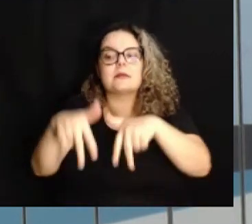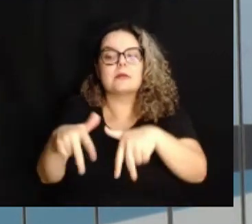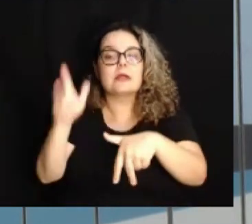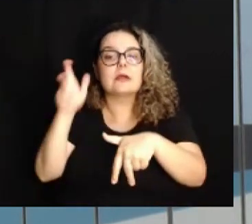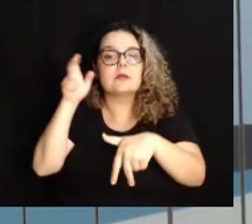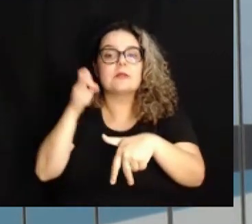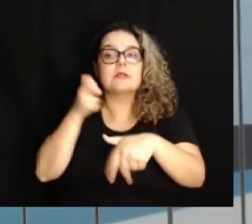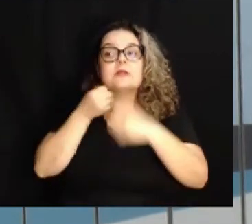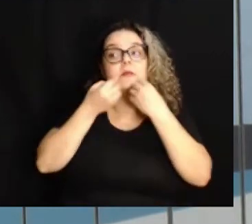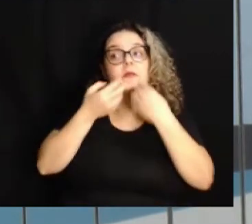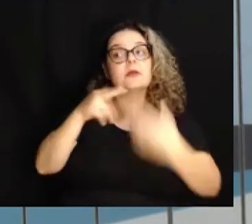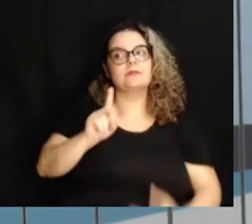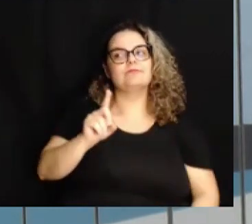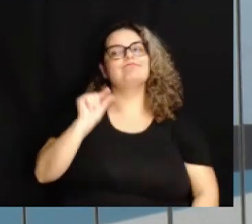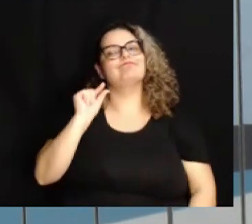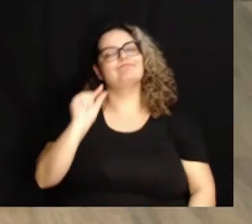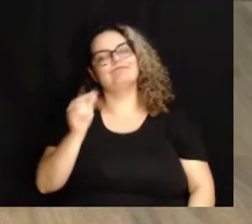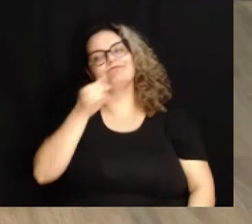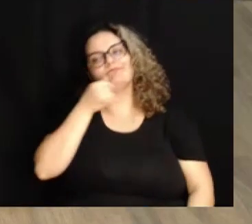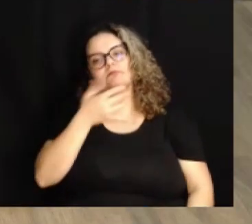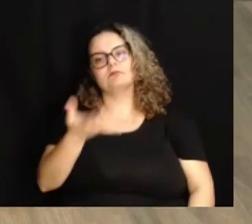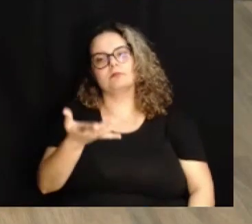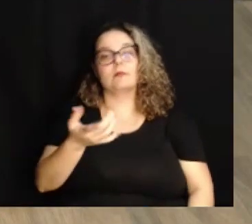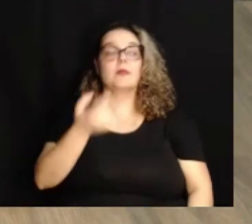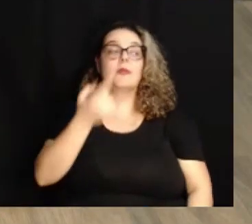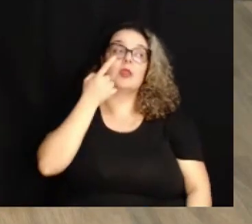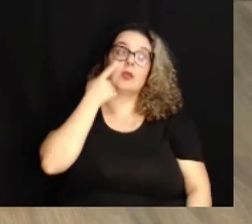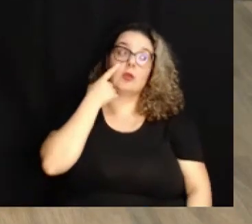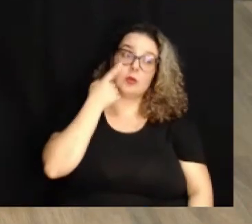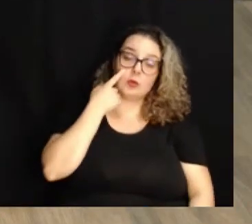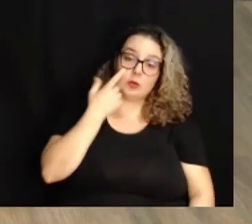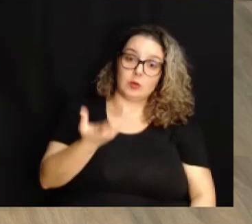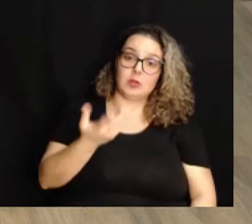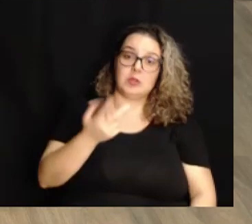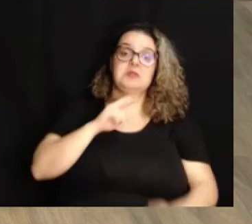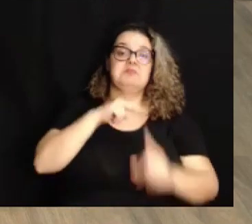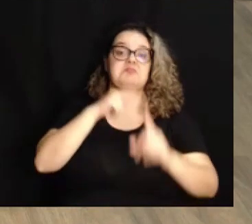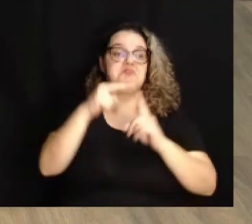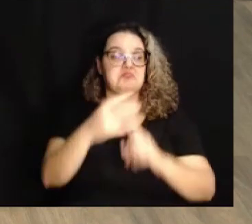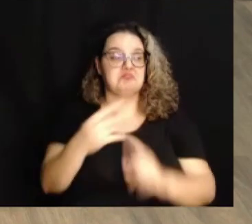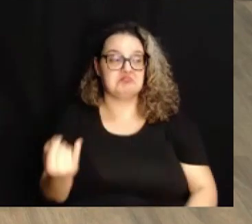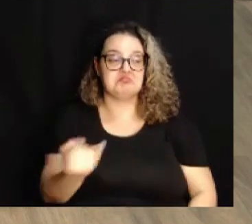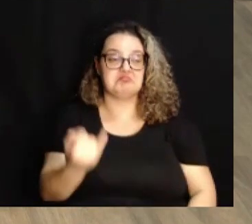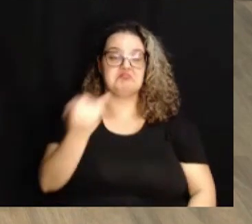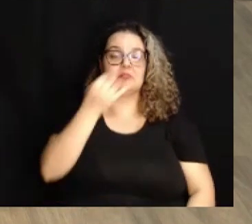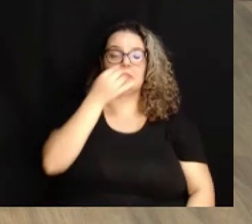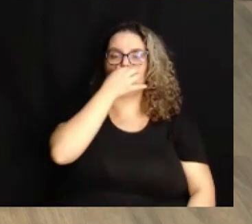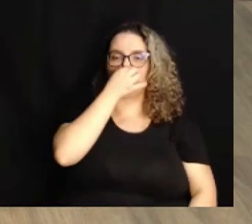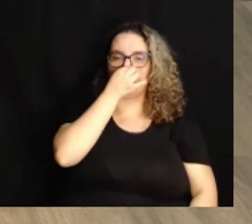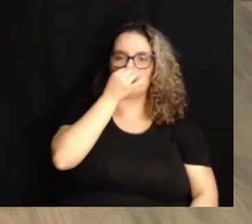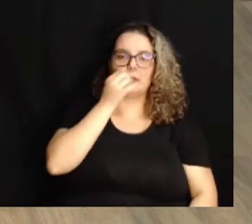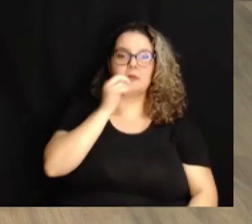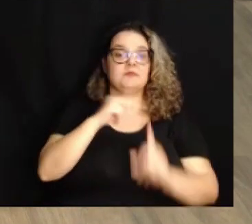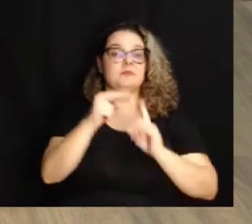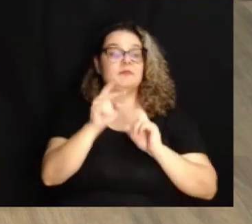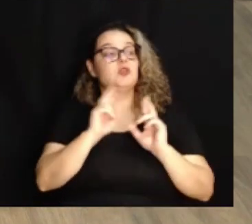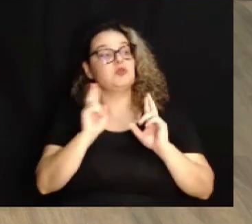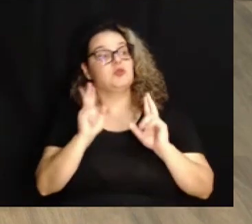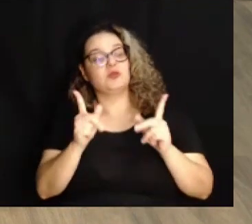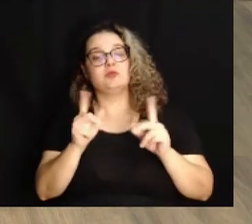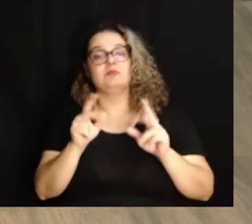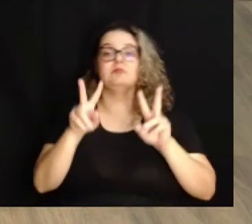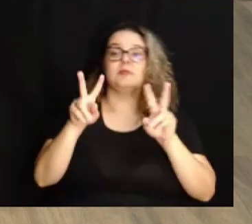poucos, infelizmente. Olha só, gente, que ponto de vista, né? Um ponto de vista um pouco diferente, com um tema